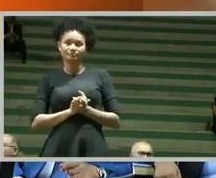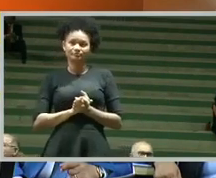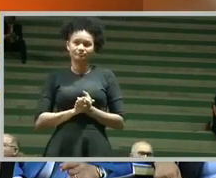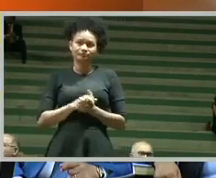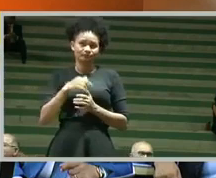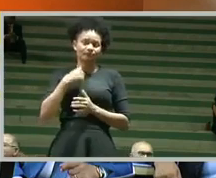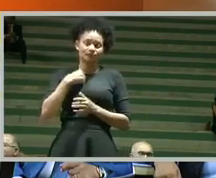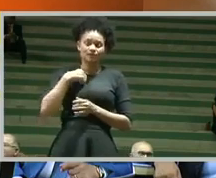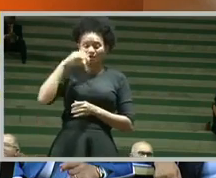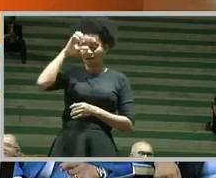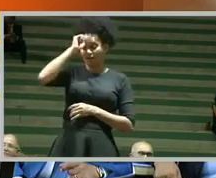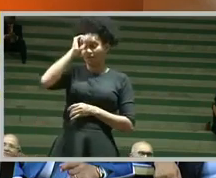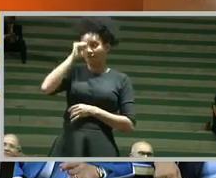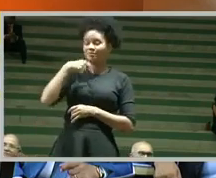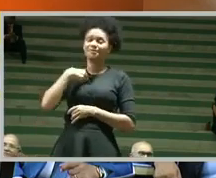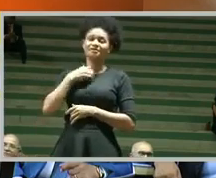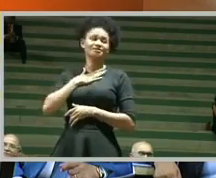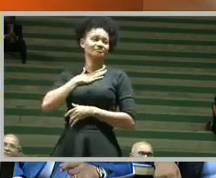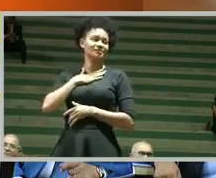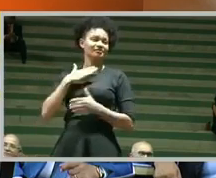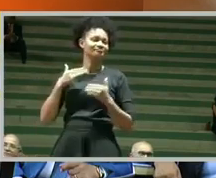Eu aprendi a contentar-me